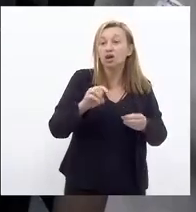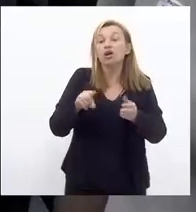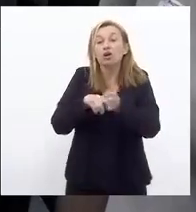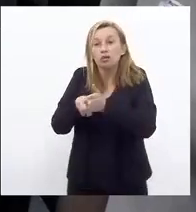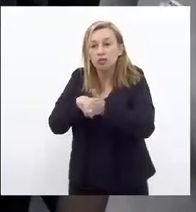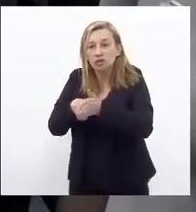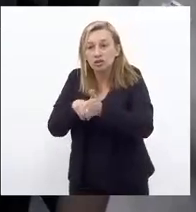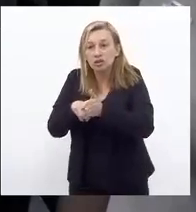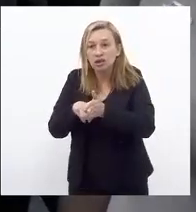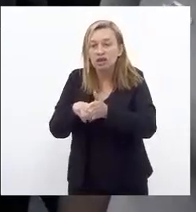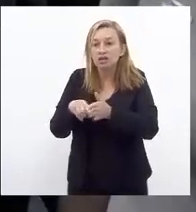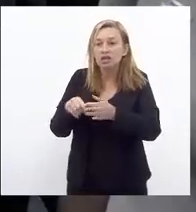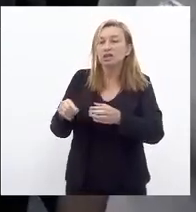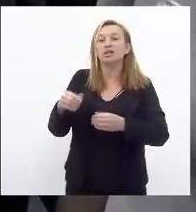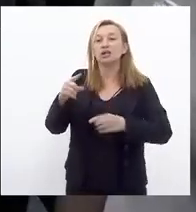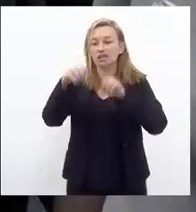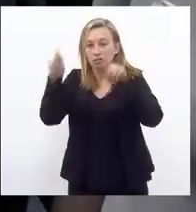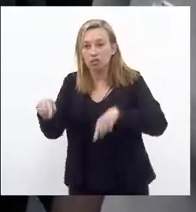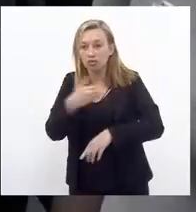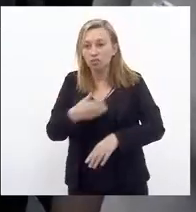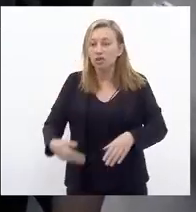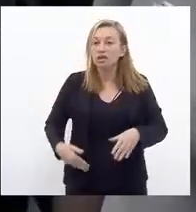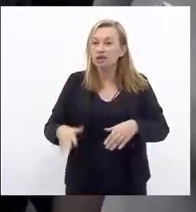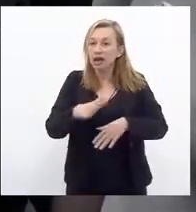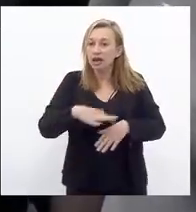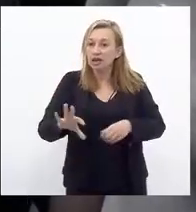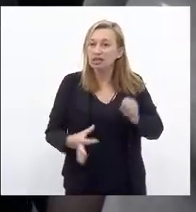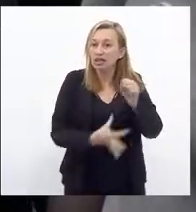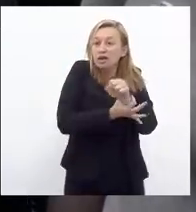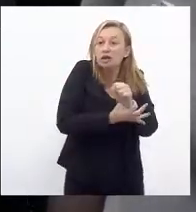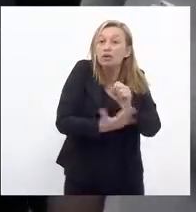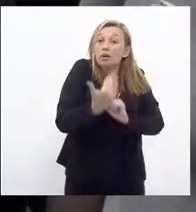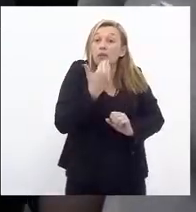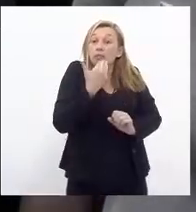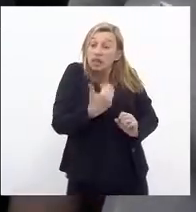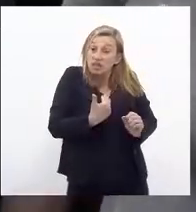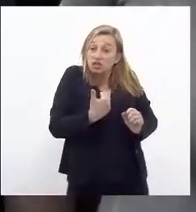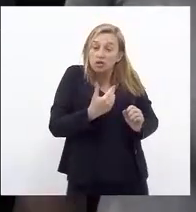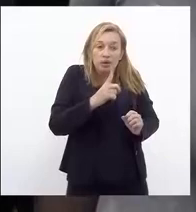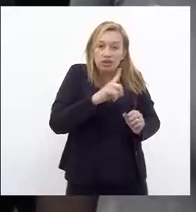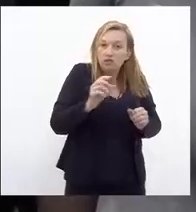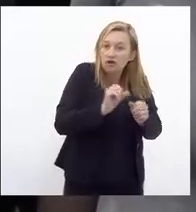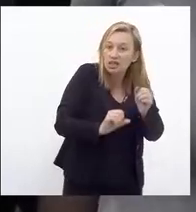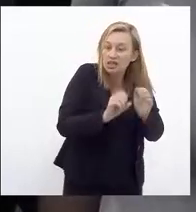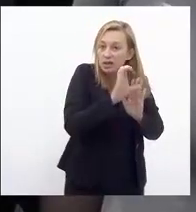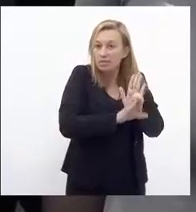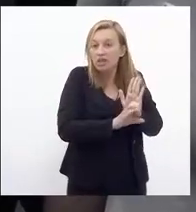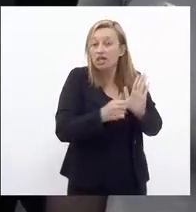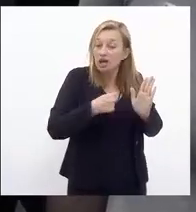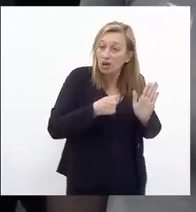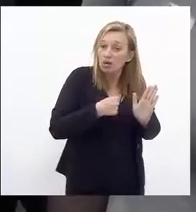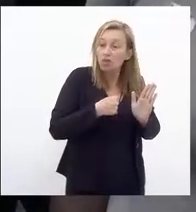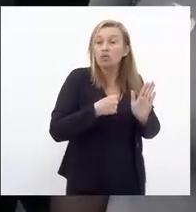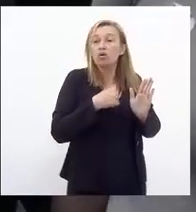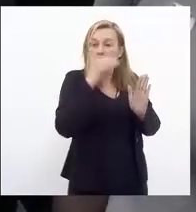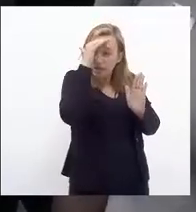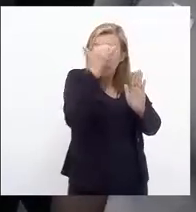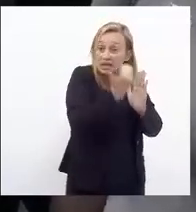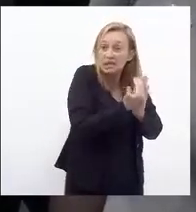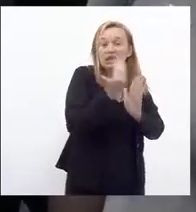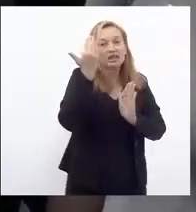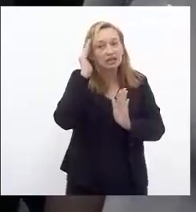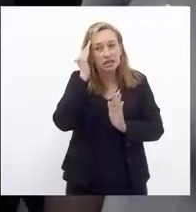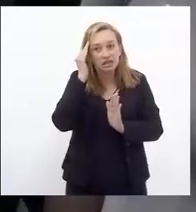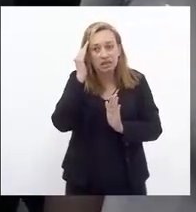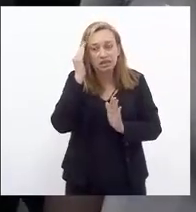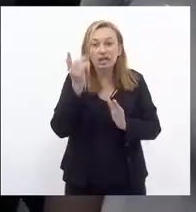públicos da área da segurança e eles me pediram para não fazer o destaque e eu não fiz o distrato porque entende